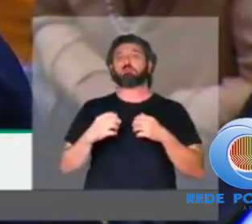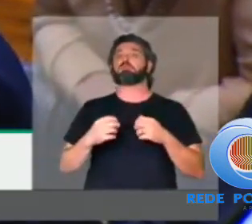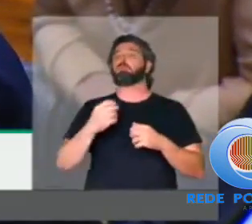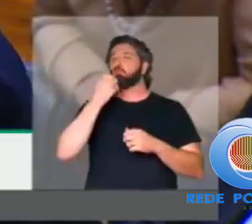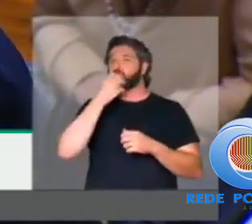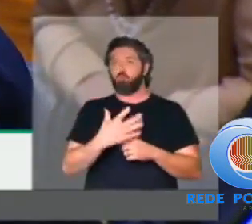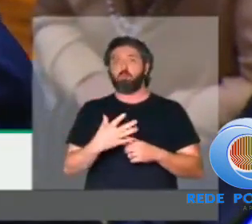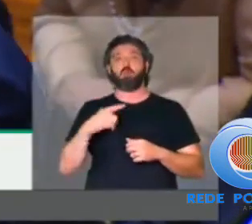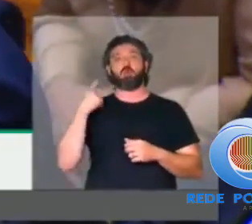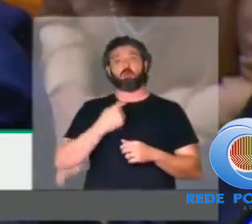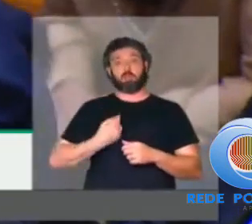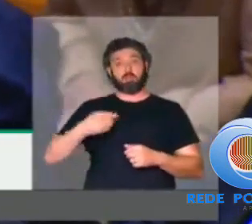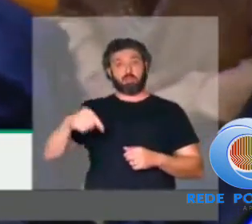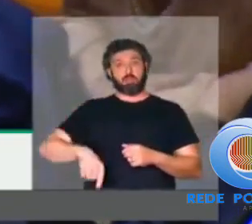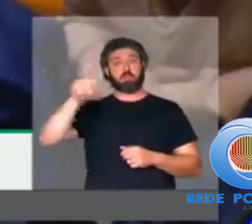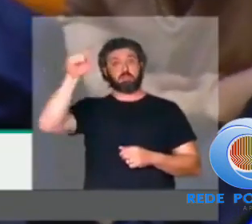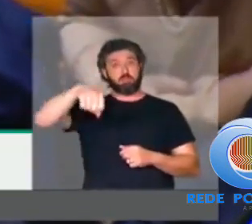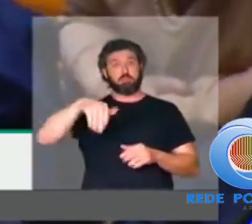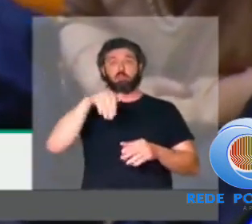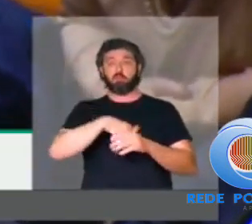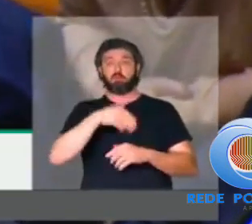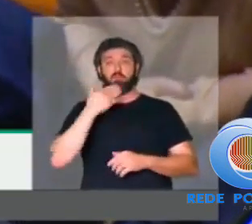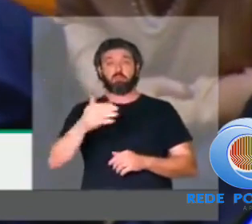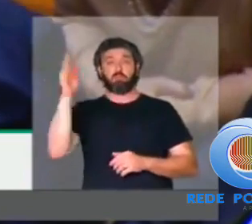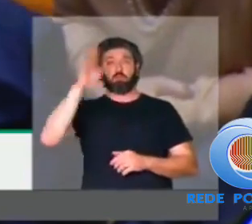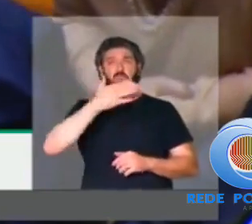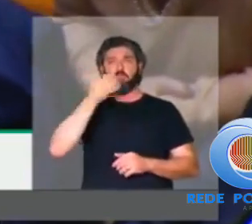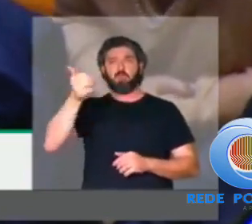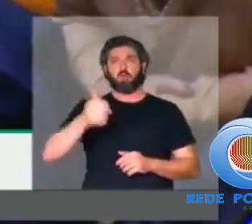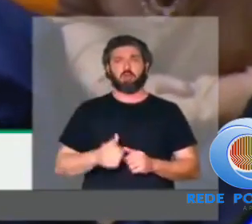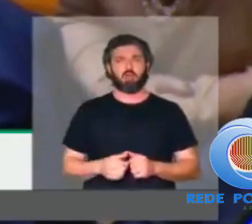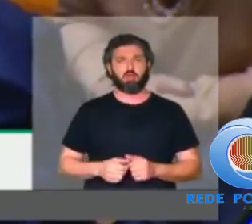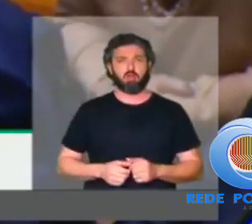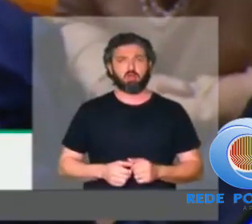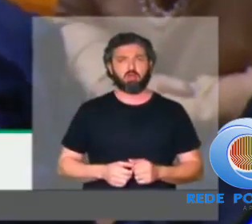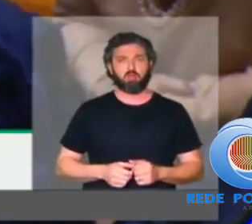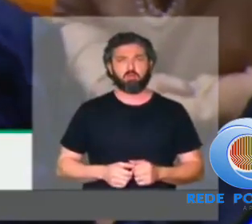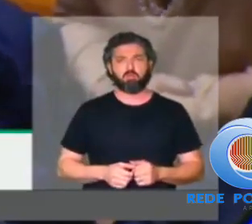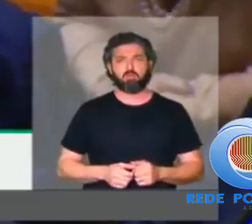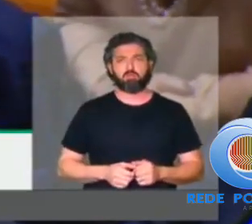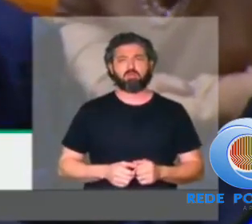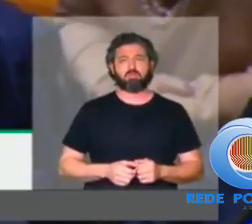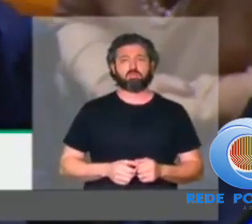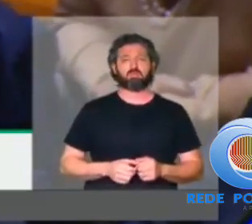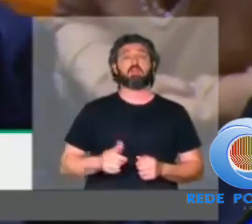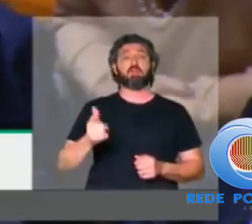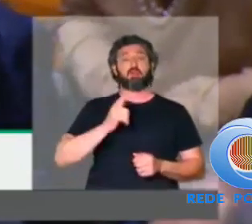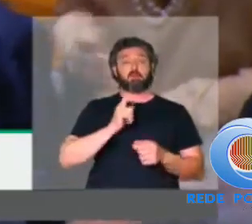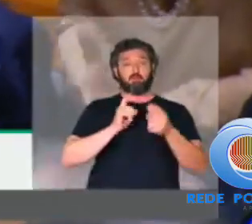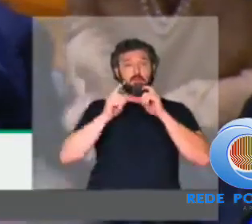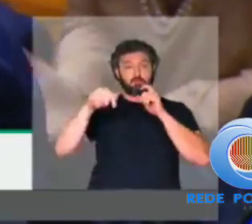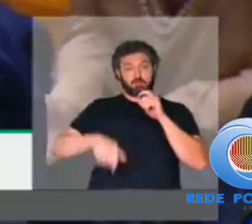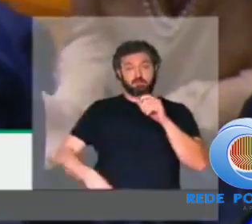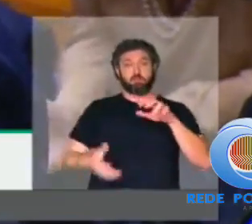pena. Nós estamos aqui sim, votando por um país melhor, que haverá, sobre o comando deste parlamento,